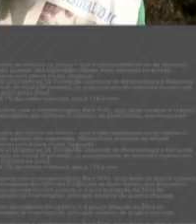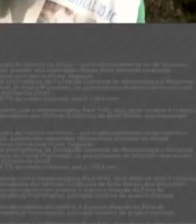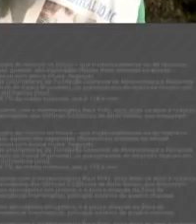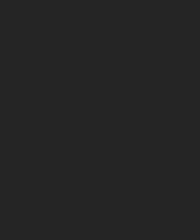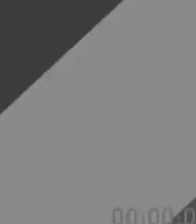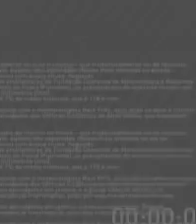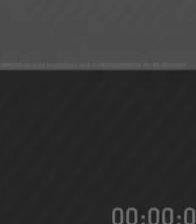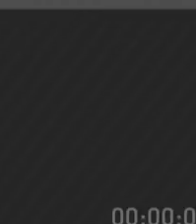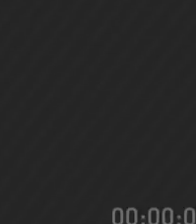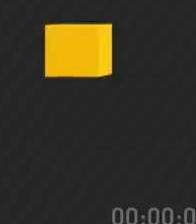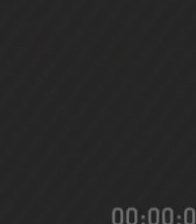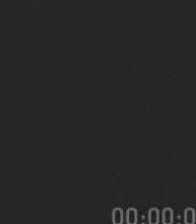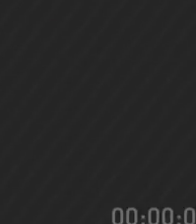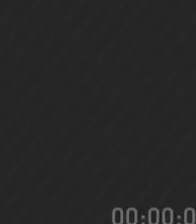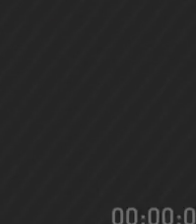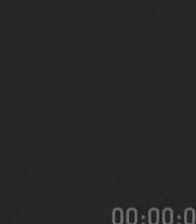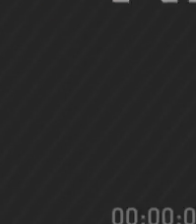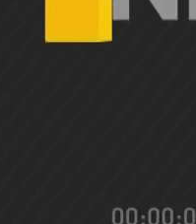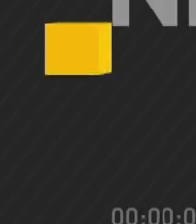ae